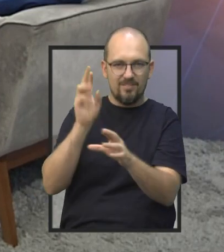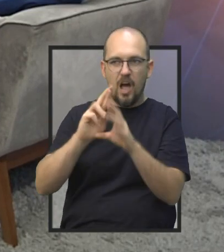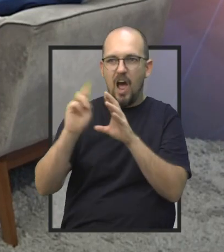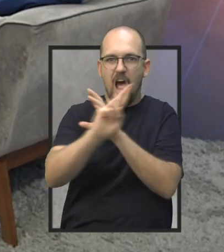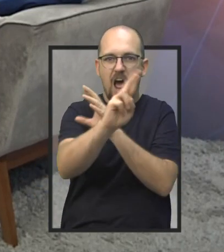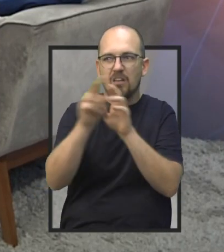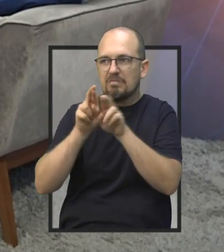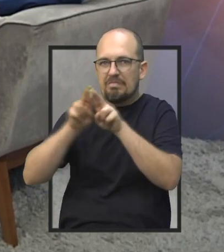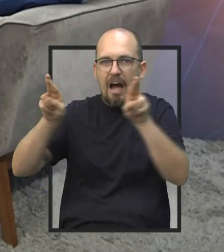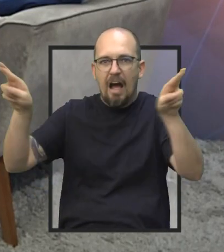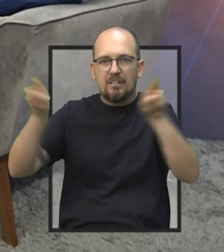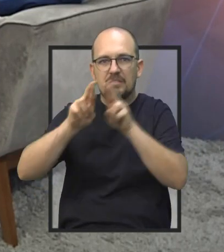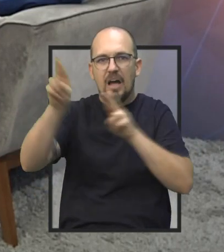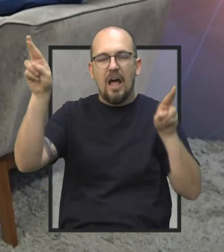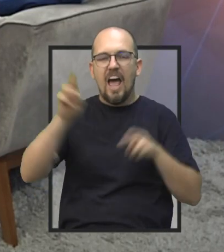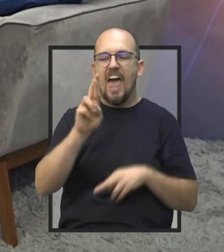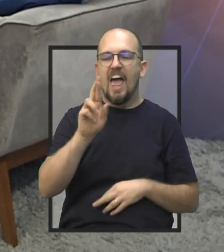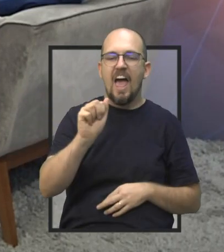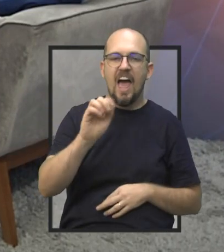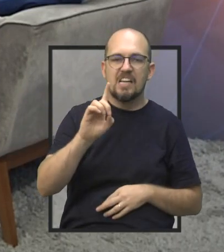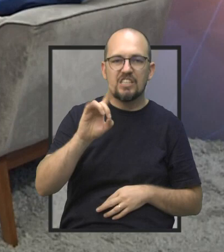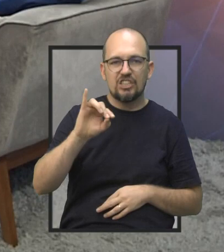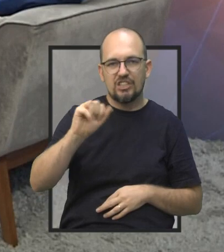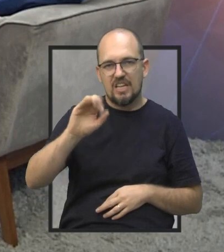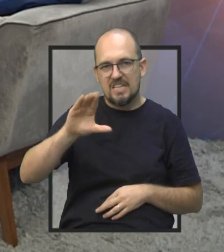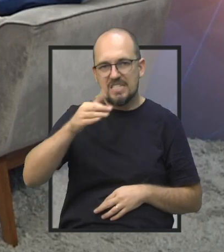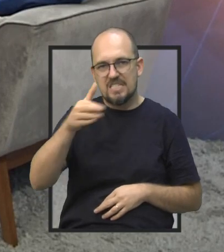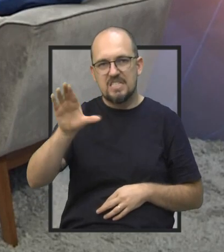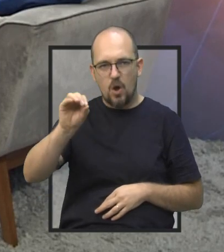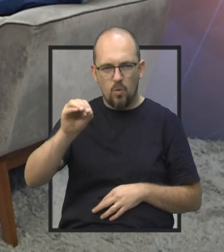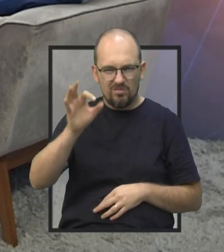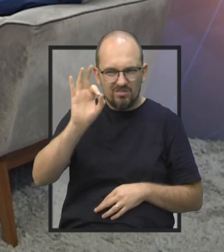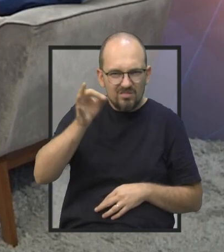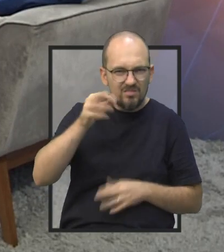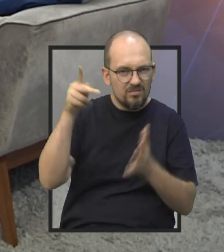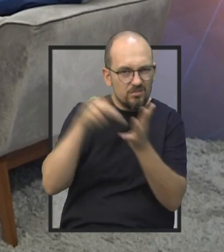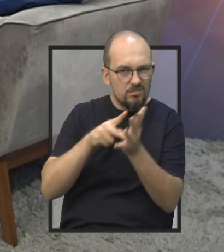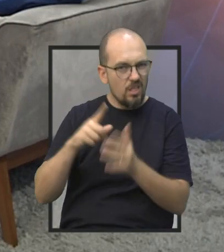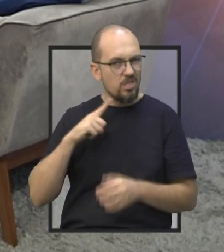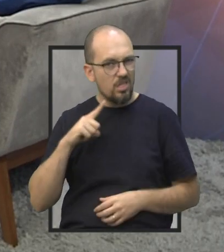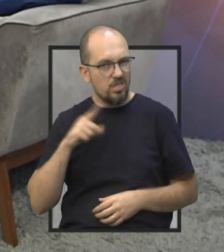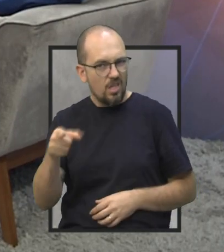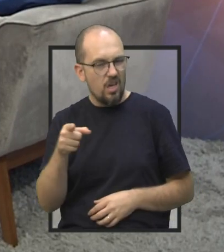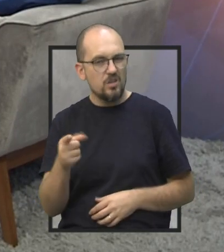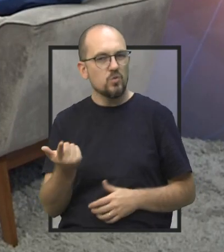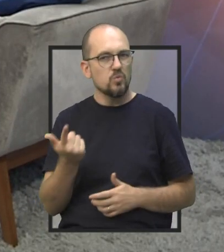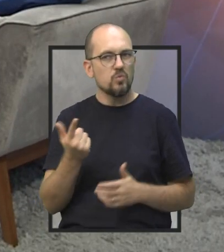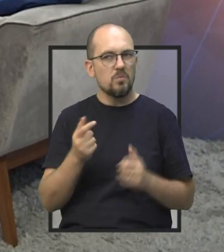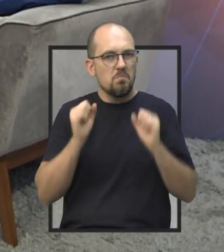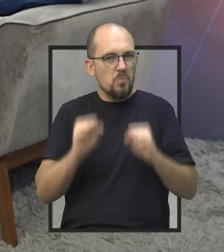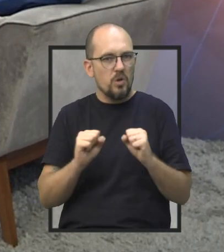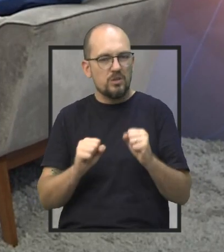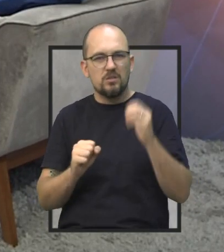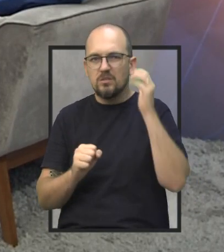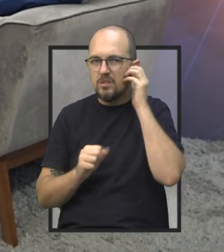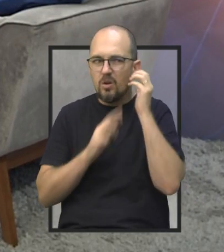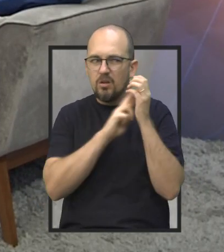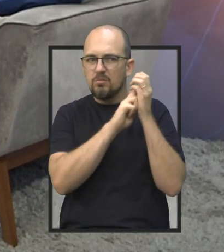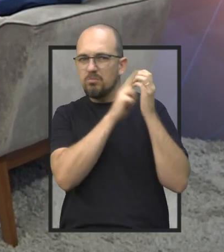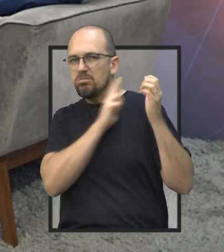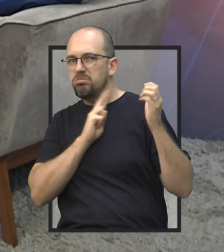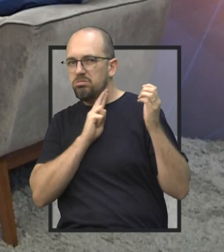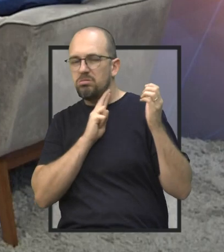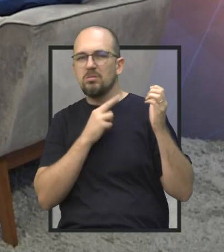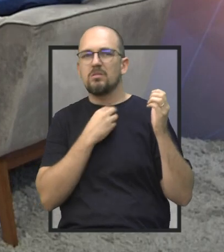ficar próximo de micro-ondas. Realmente essas questões, esses fatores podem influenciar